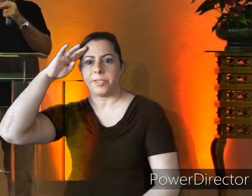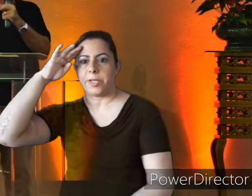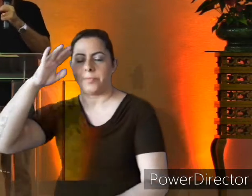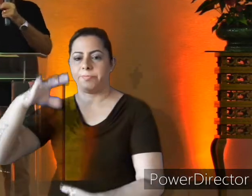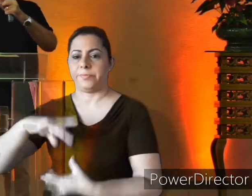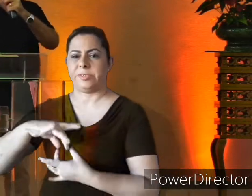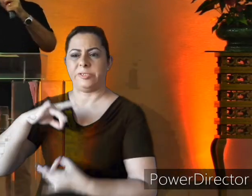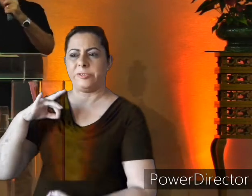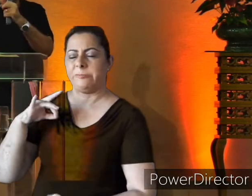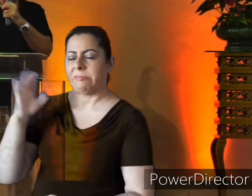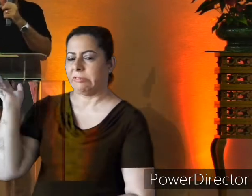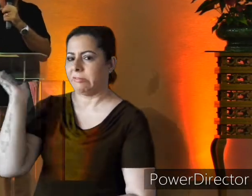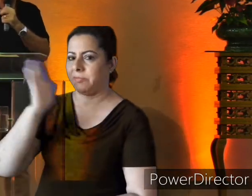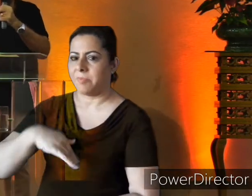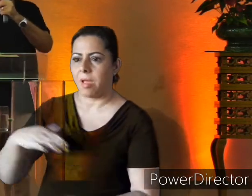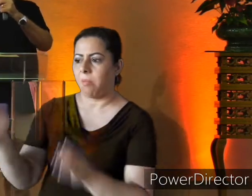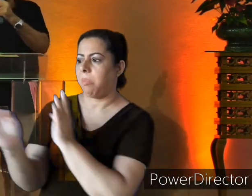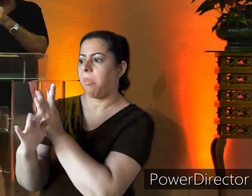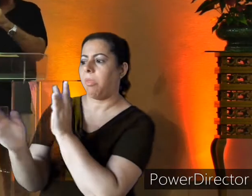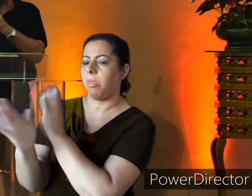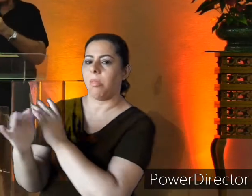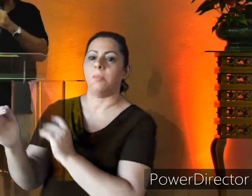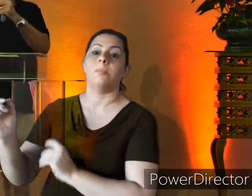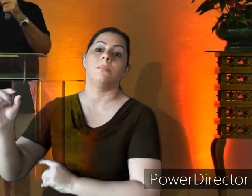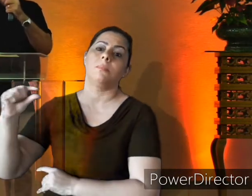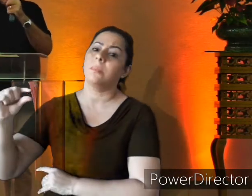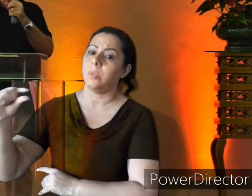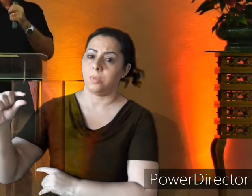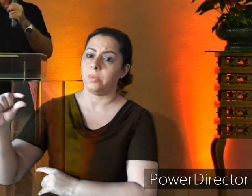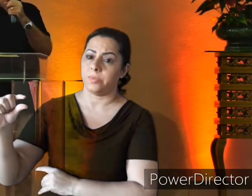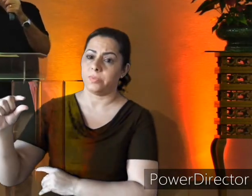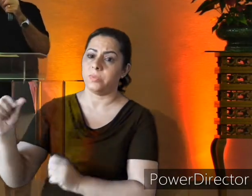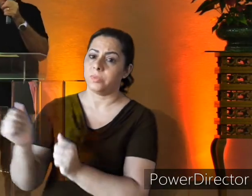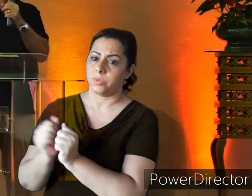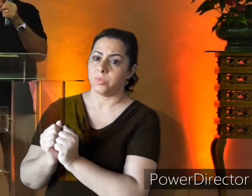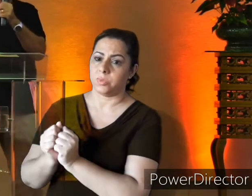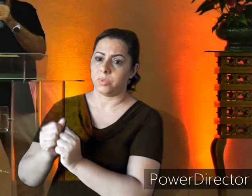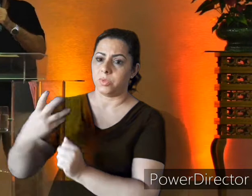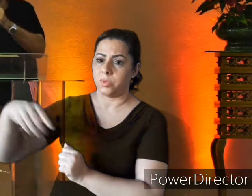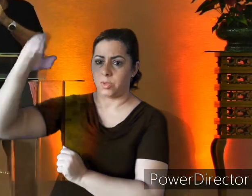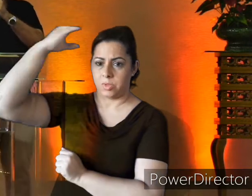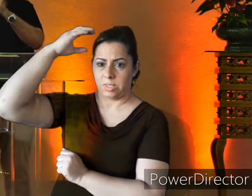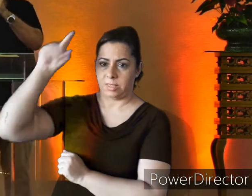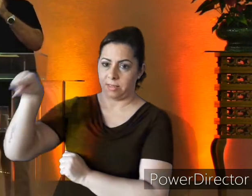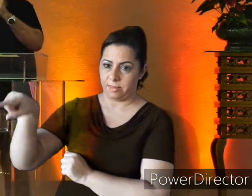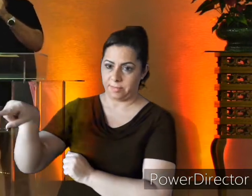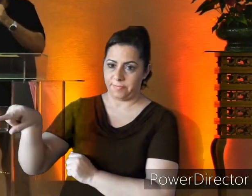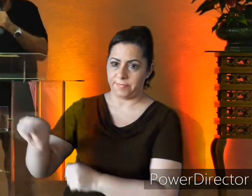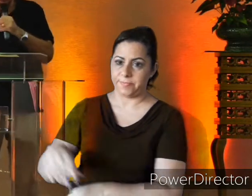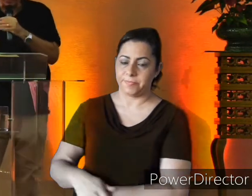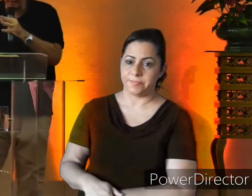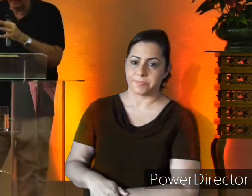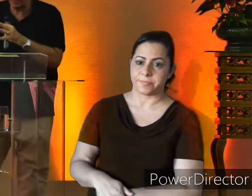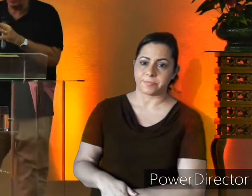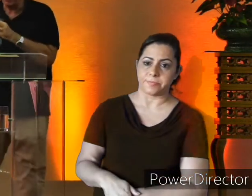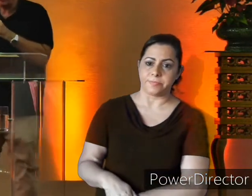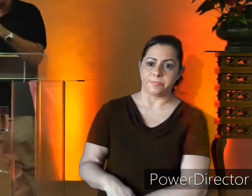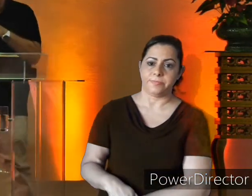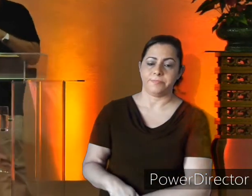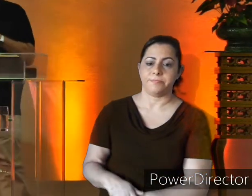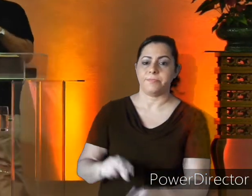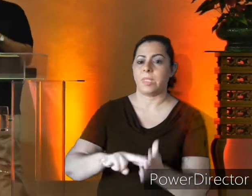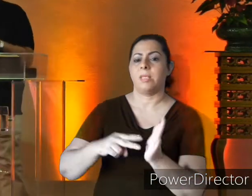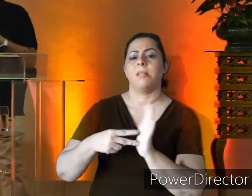guerreiros malignos, de espíritos malignos, que está com o exército do rei da Síria. Isso quer